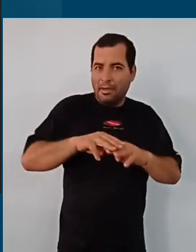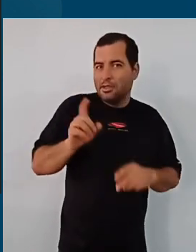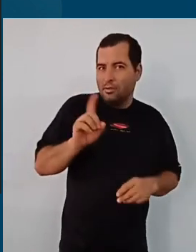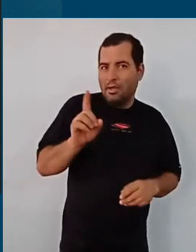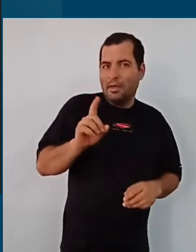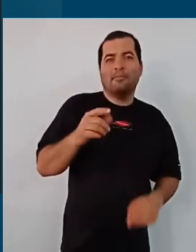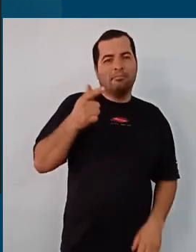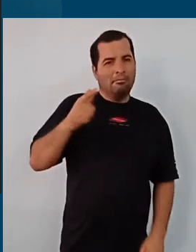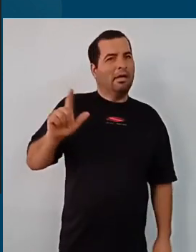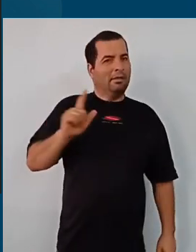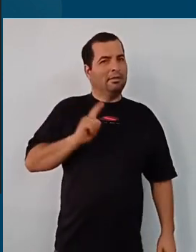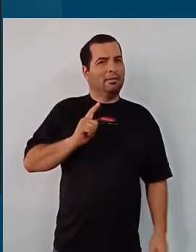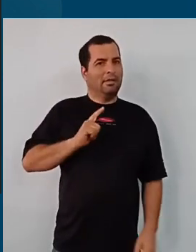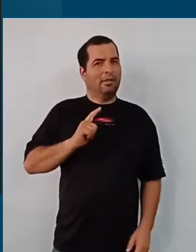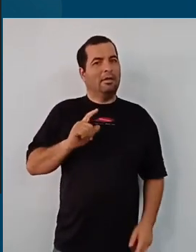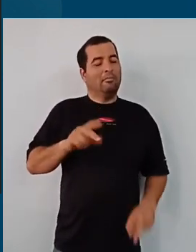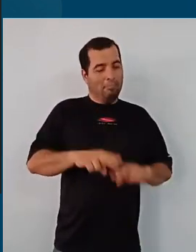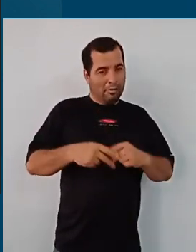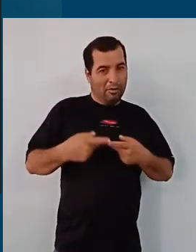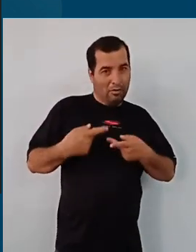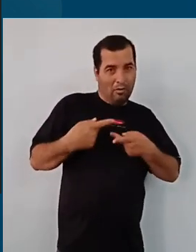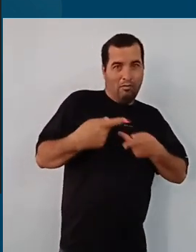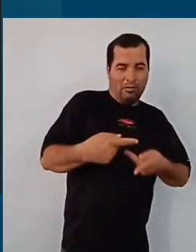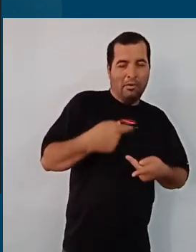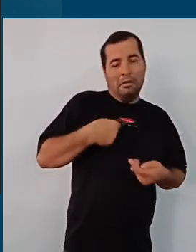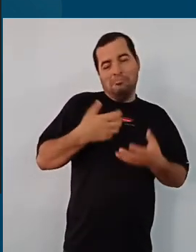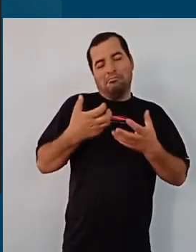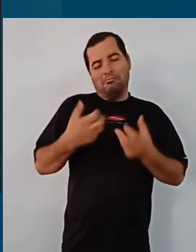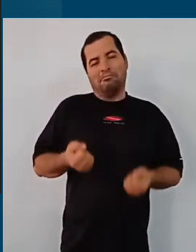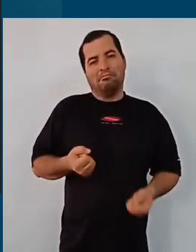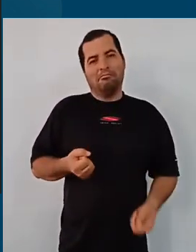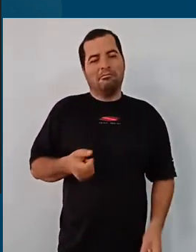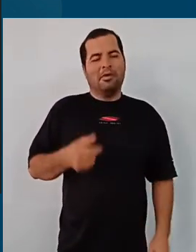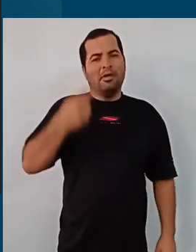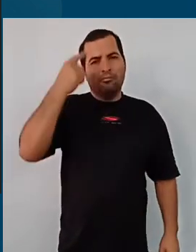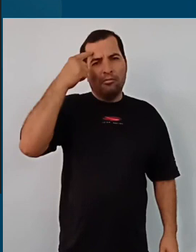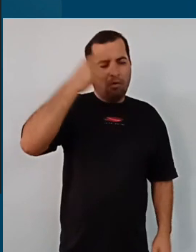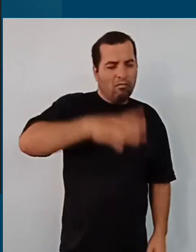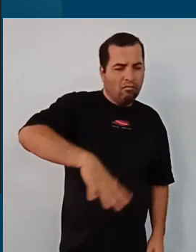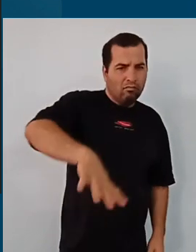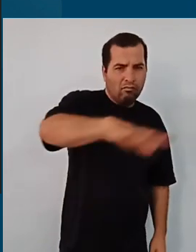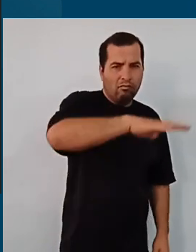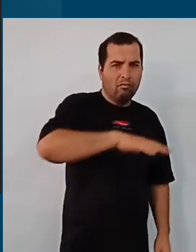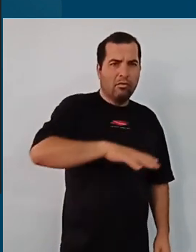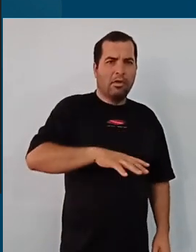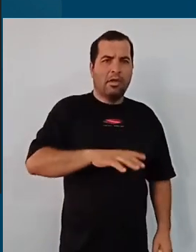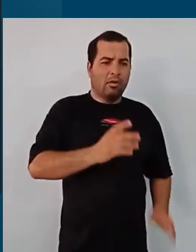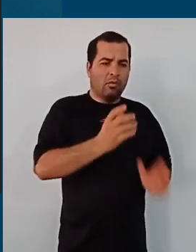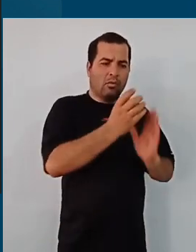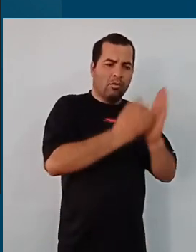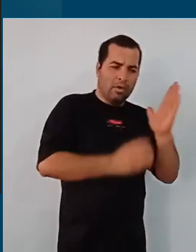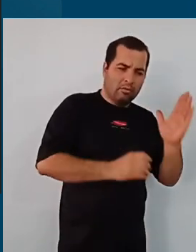estou convidada aqui hoje. E como vocês estão no movimento de mudança curricular,